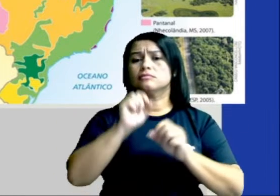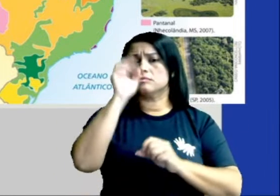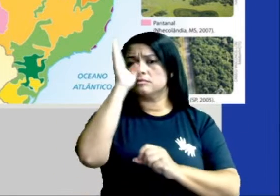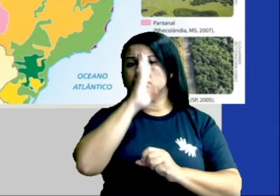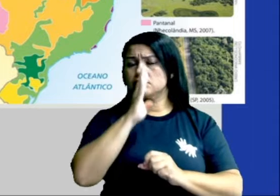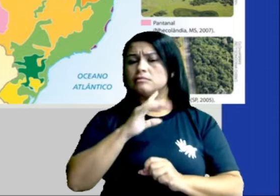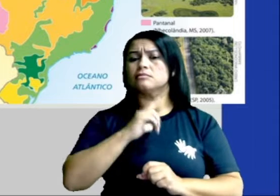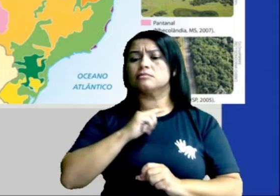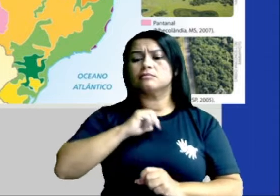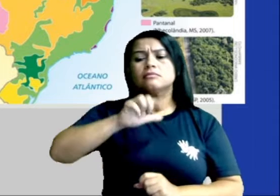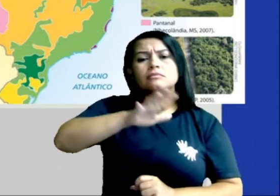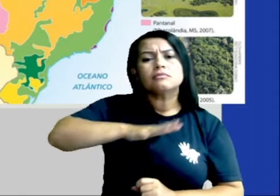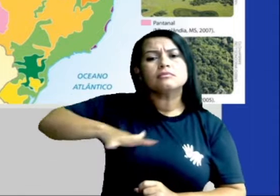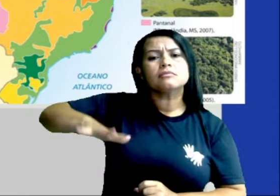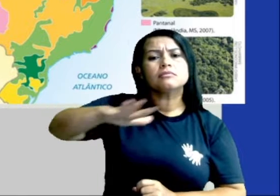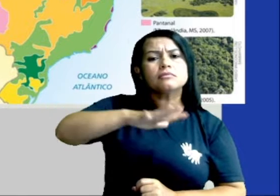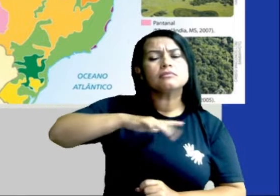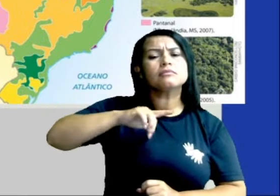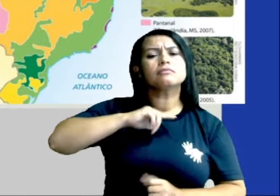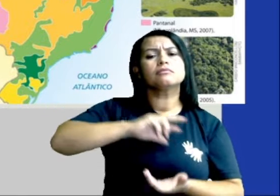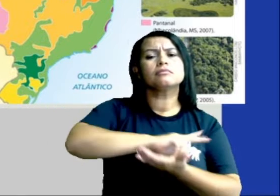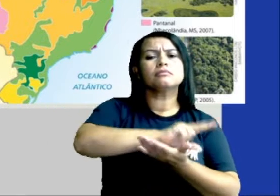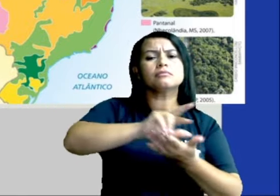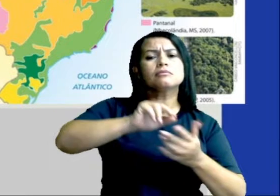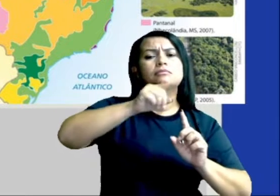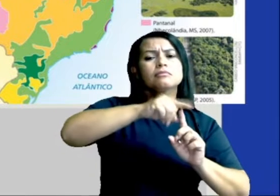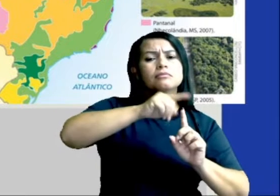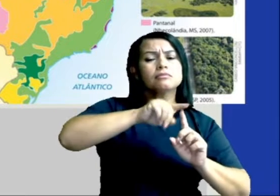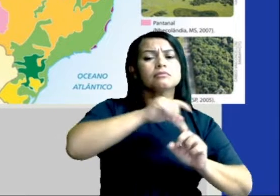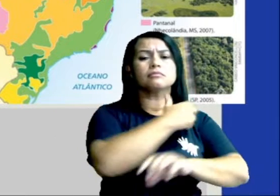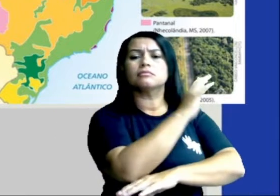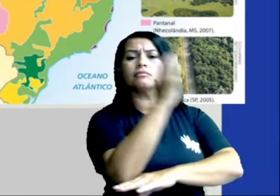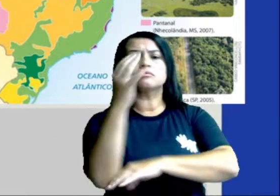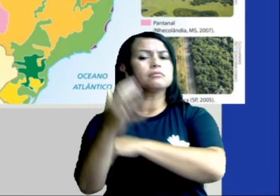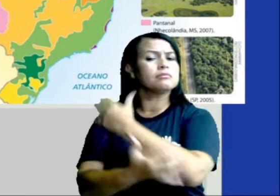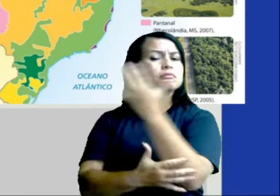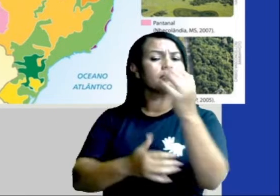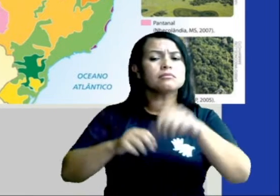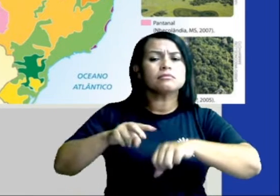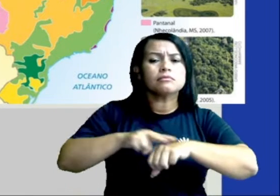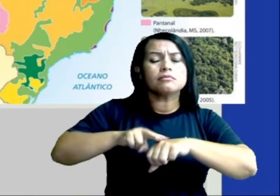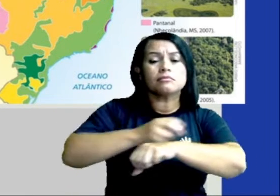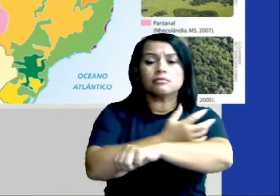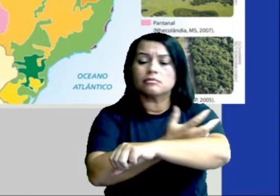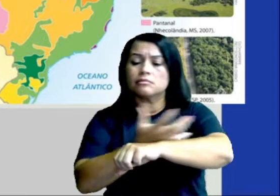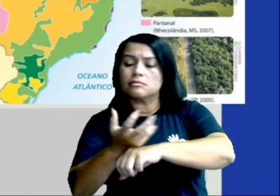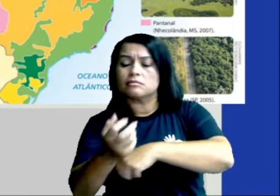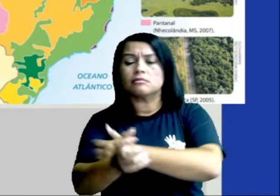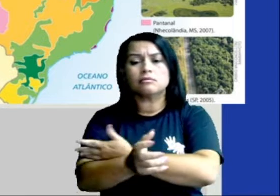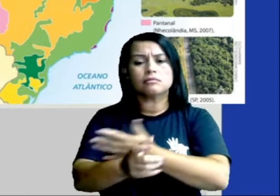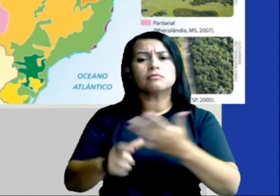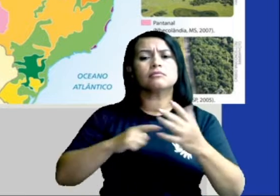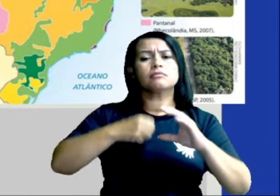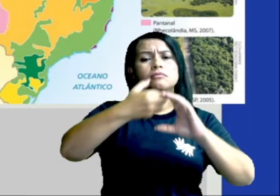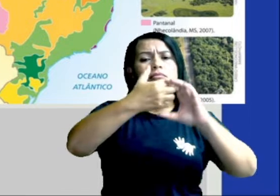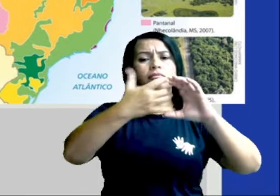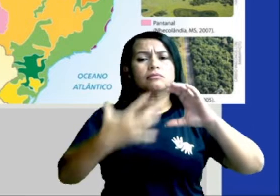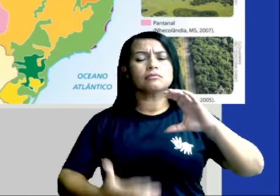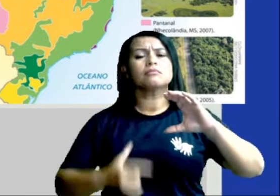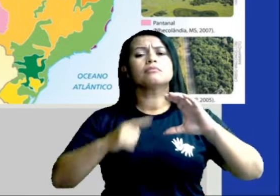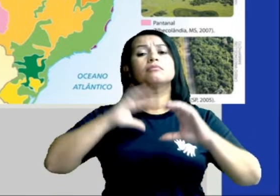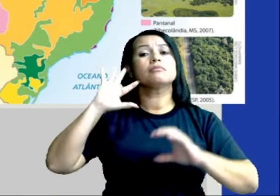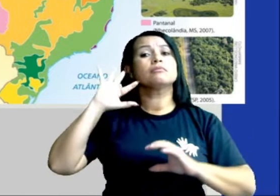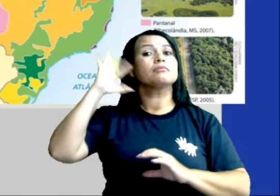Brasil apresenta um território coberto por vários tipos de vegetações, né? Cada vegetação, na verdade, vai estar atrelada às suas características ao